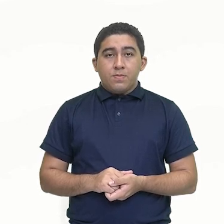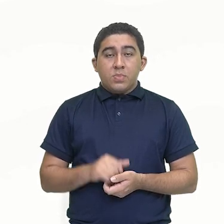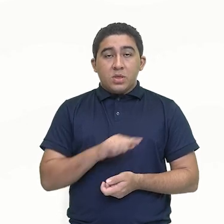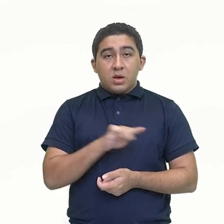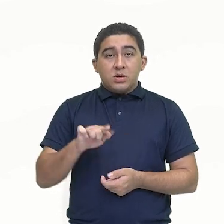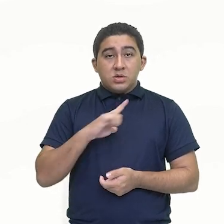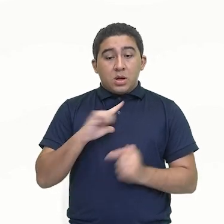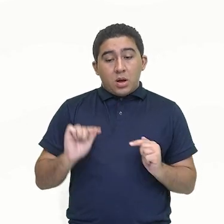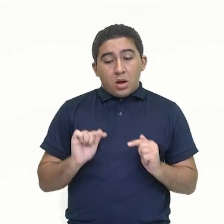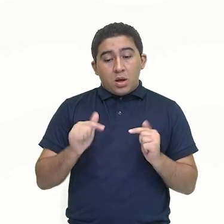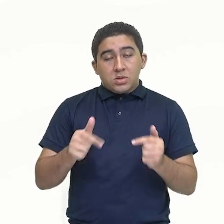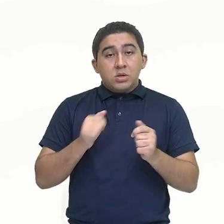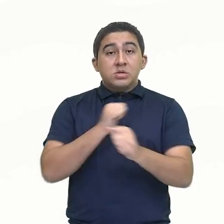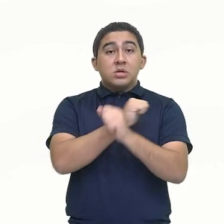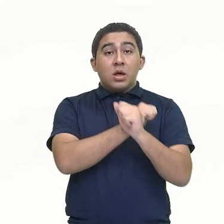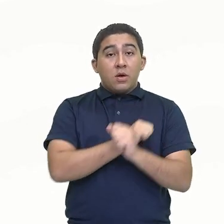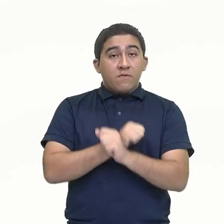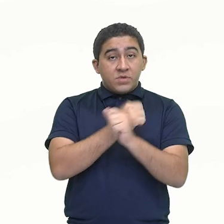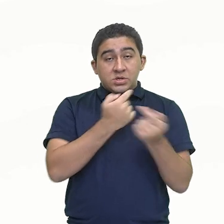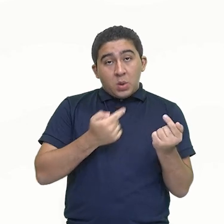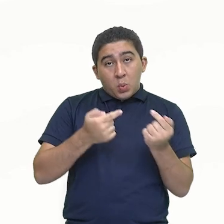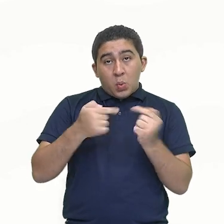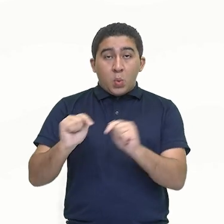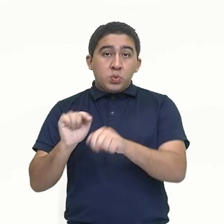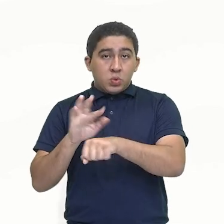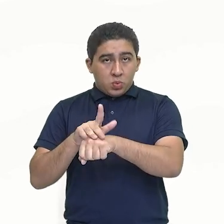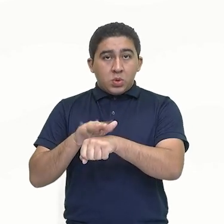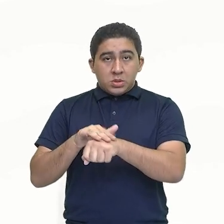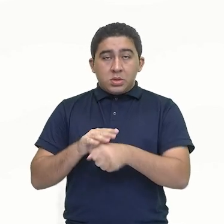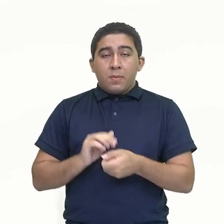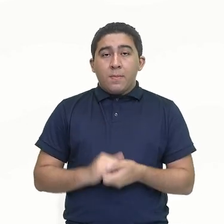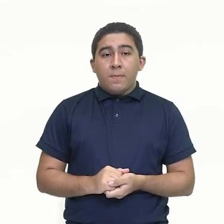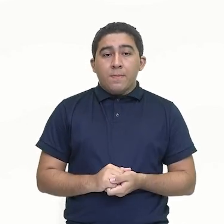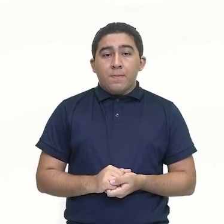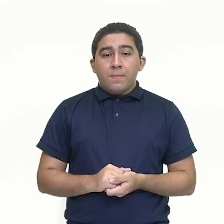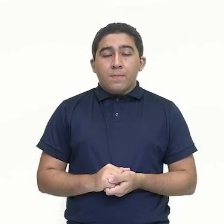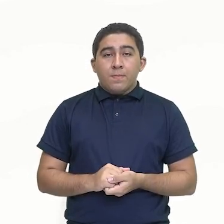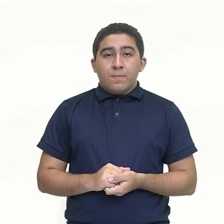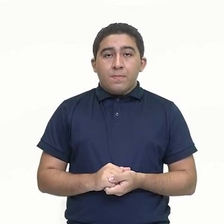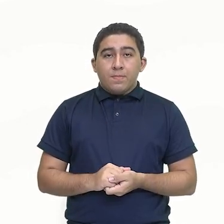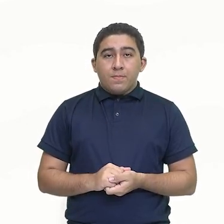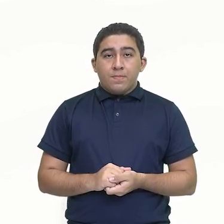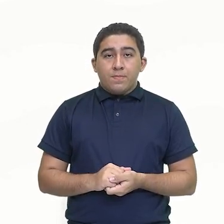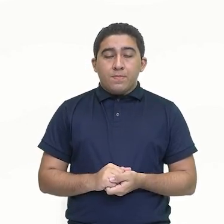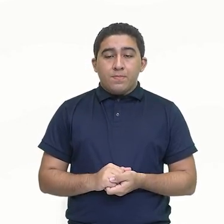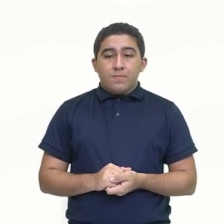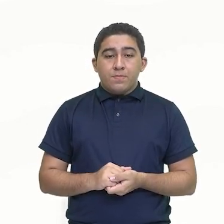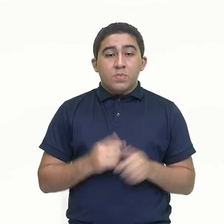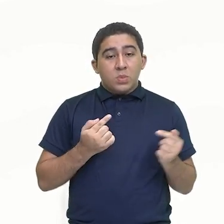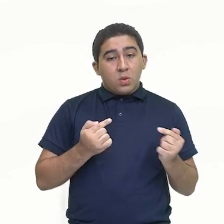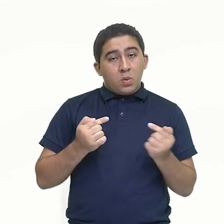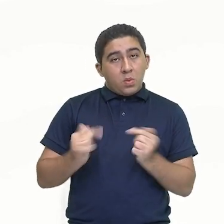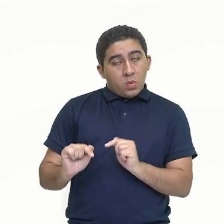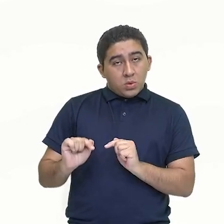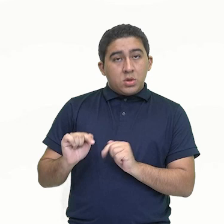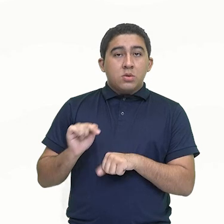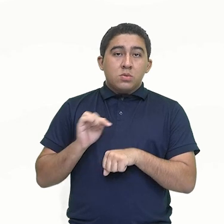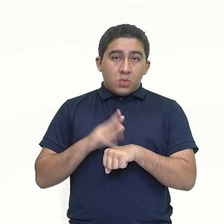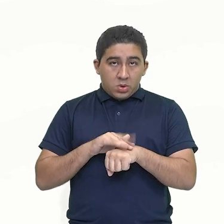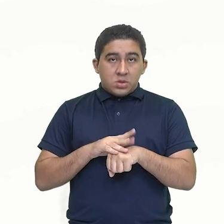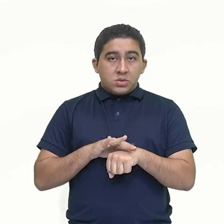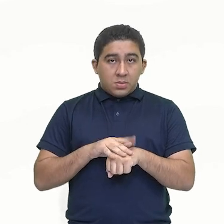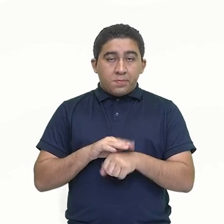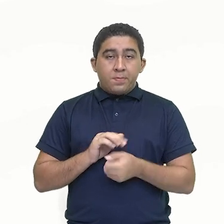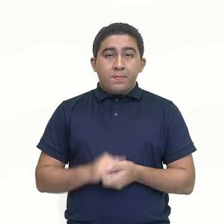defesa contra as doenças. Eles vão atuar contra aqueles micro-organismos que causam doenças, e nós já